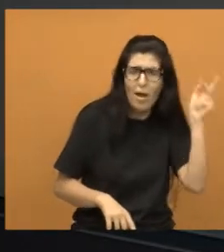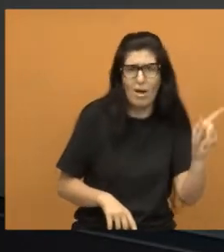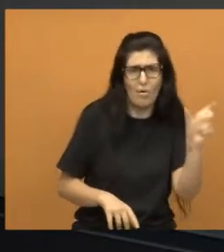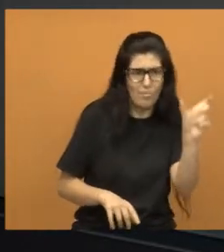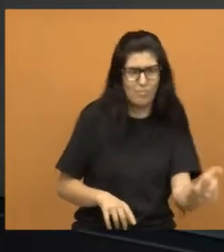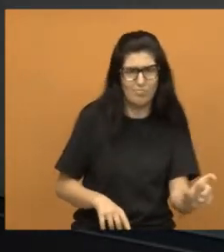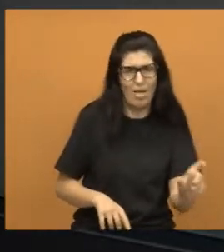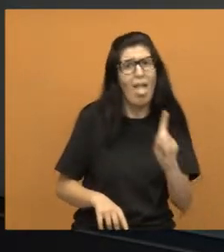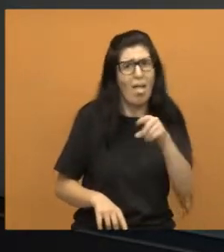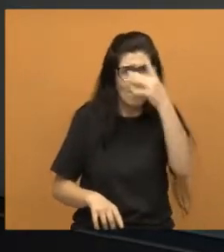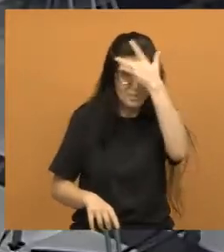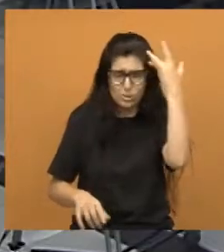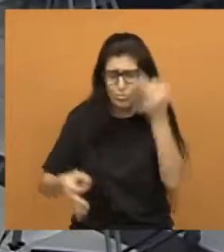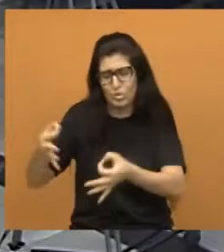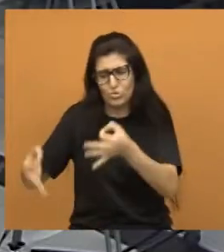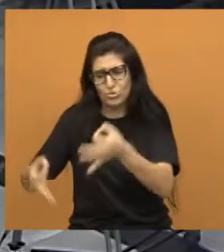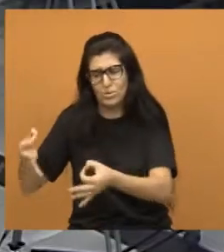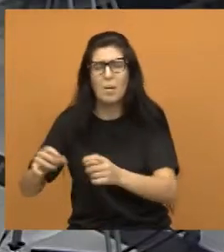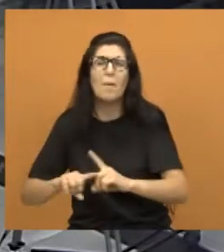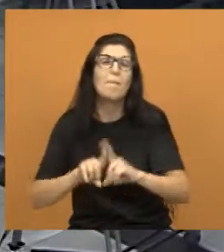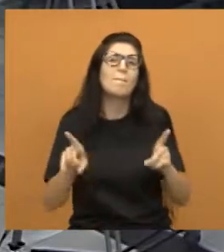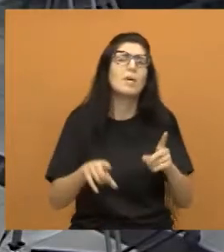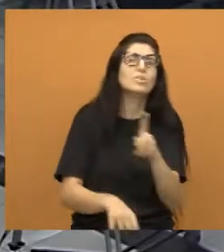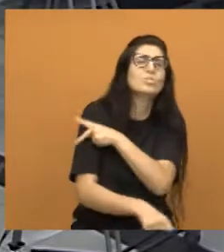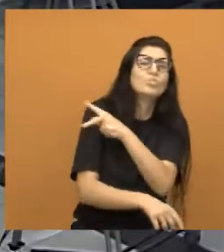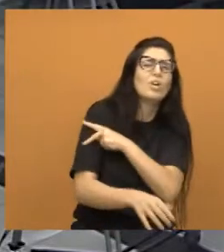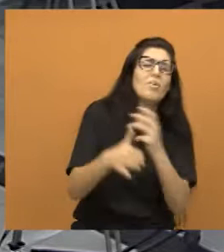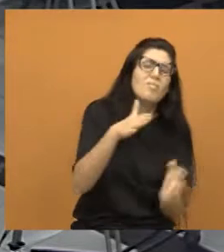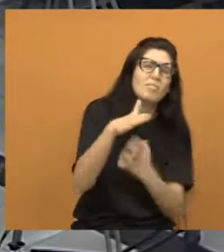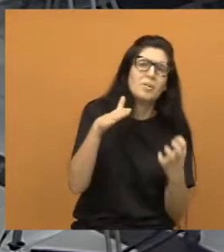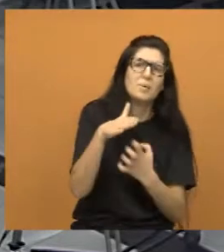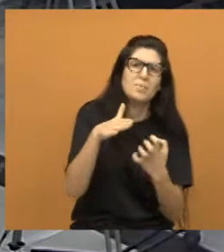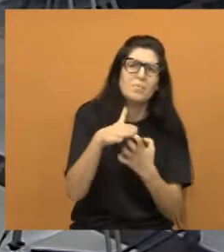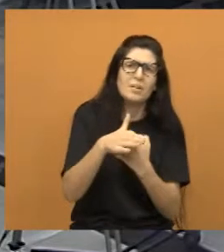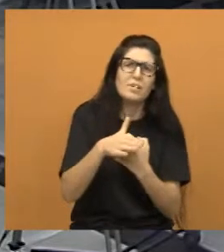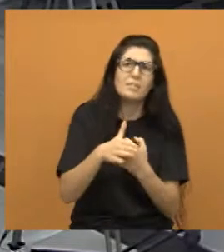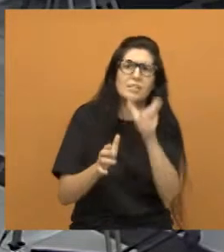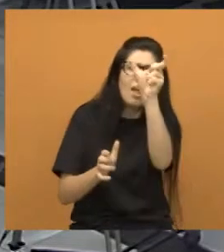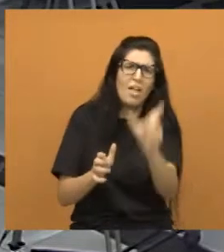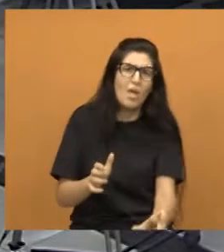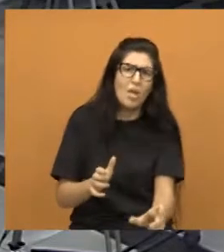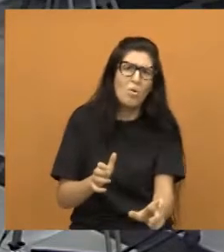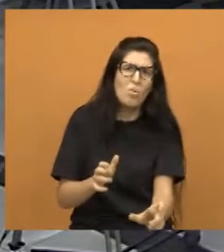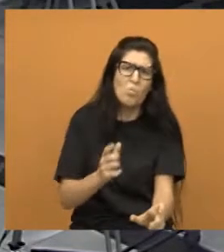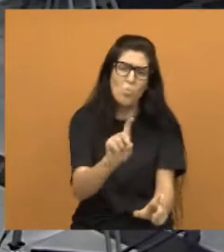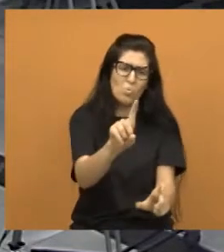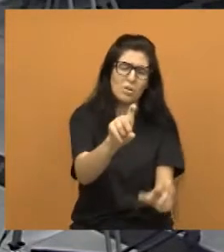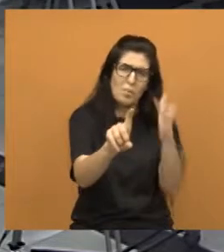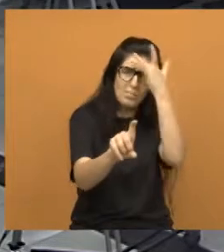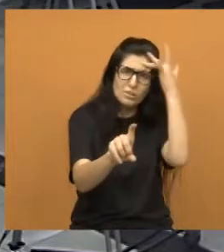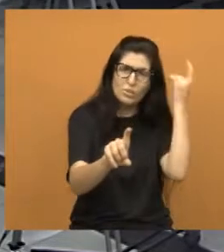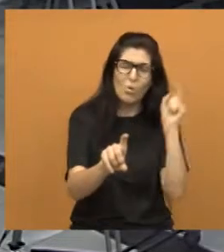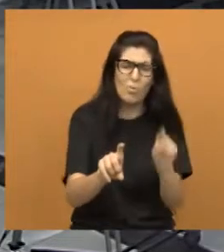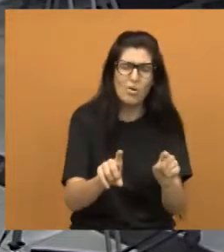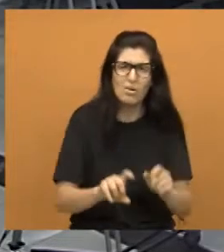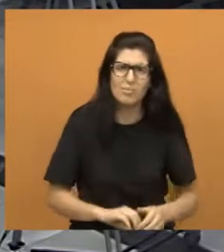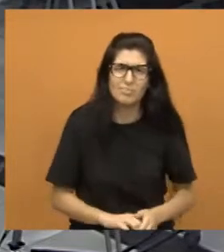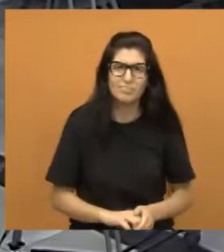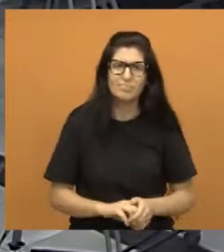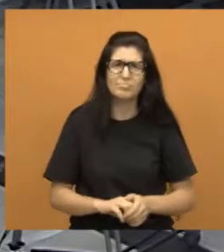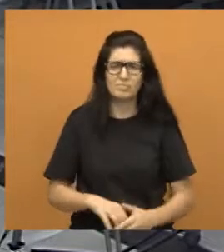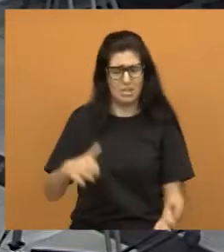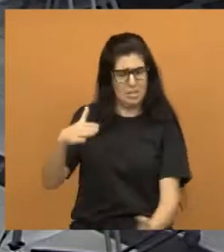nome da pessoa. Mas o dono da empresa, ele é a pessoa, ué. O dono da empresa, ele pode investir.